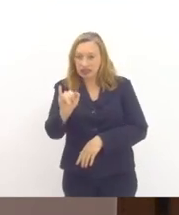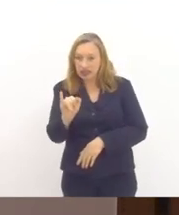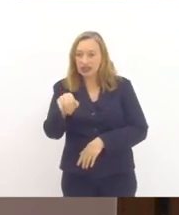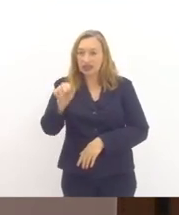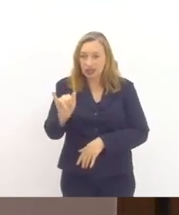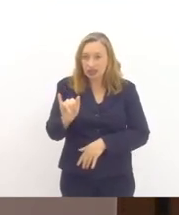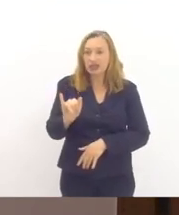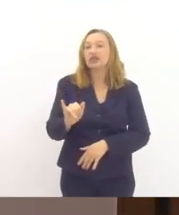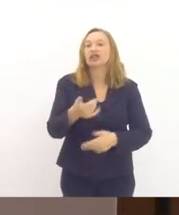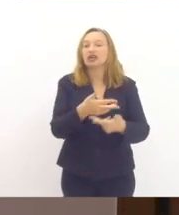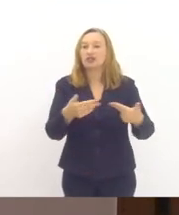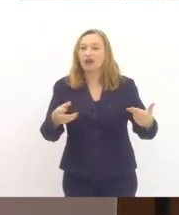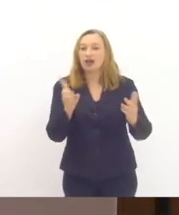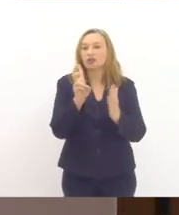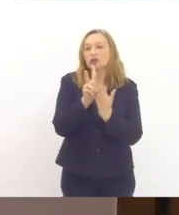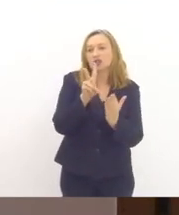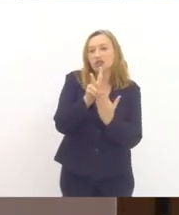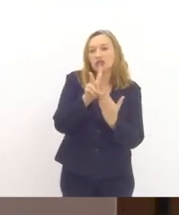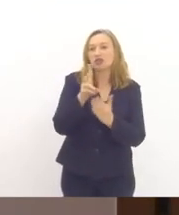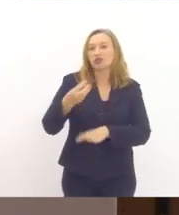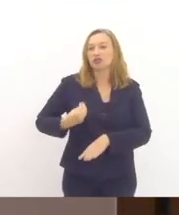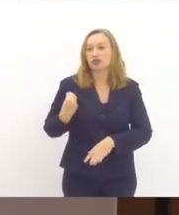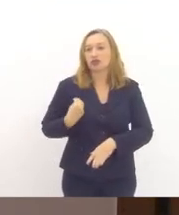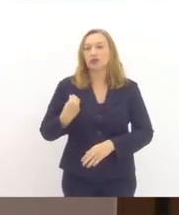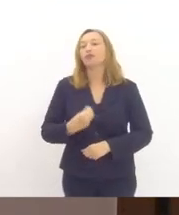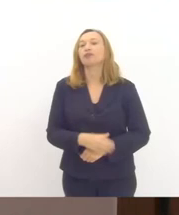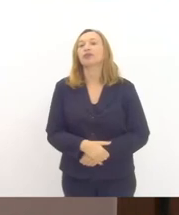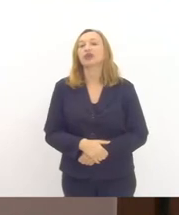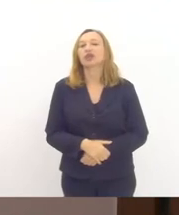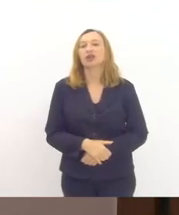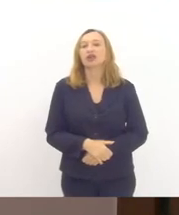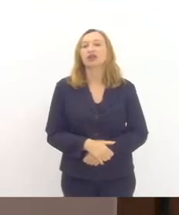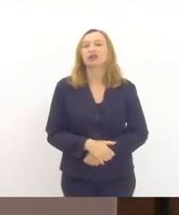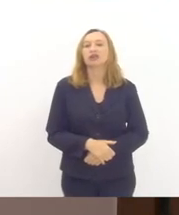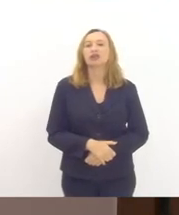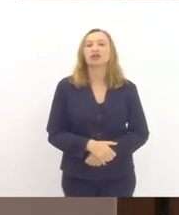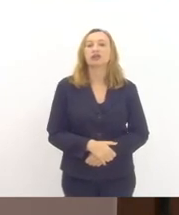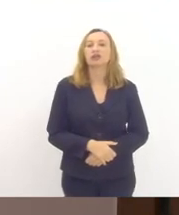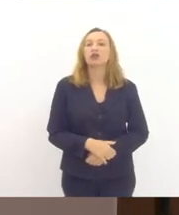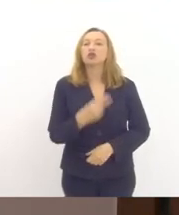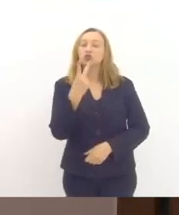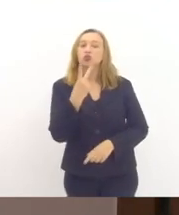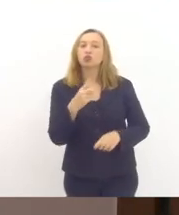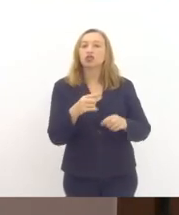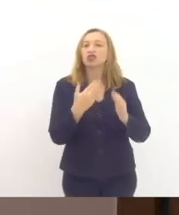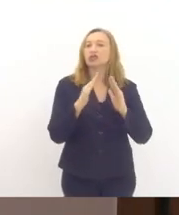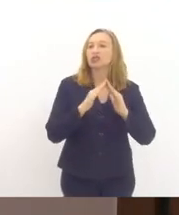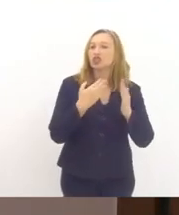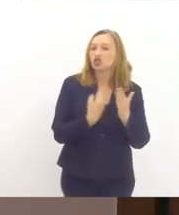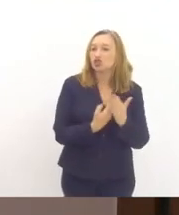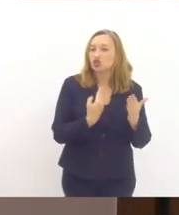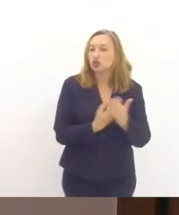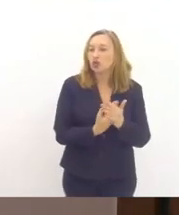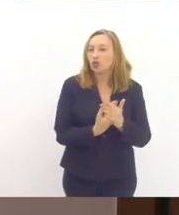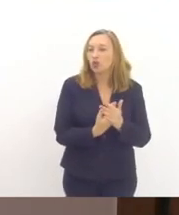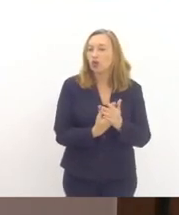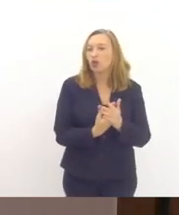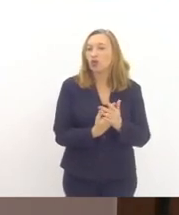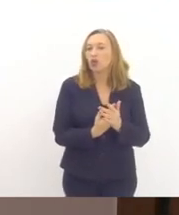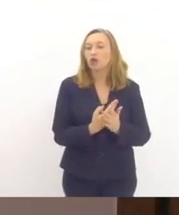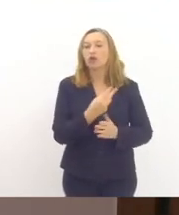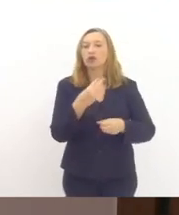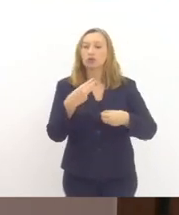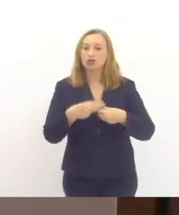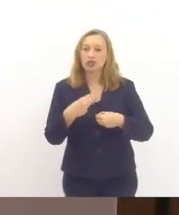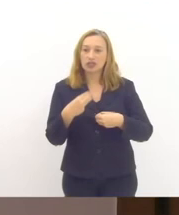desses indígenas vivem. Né? E apenas duas escolas da rede municipal